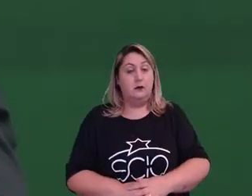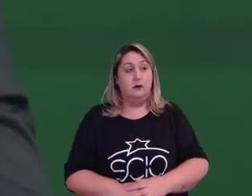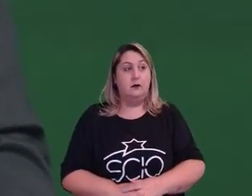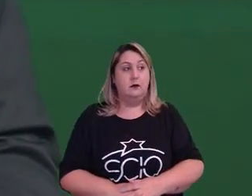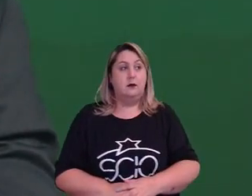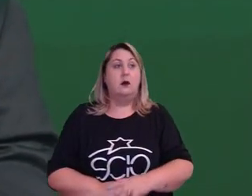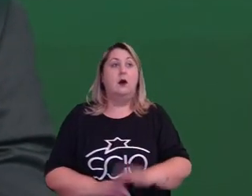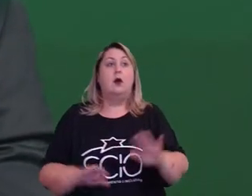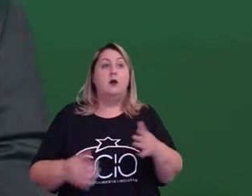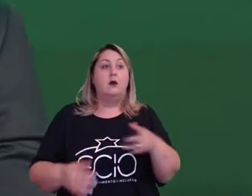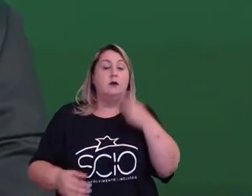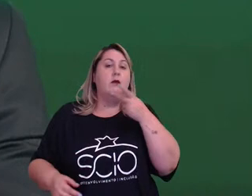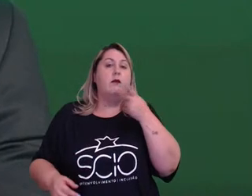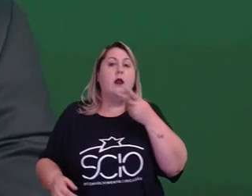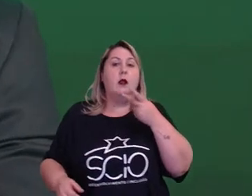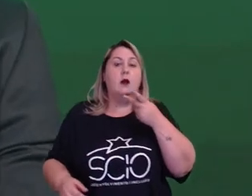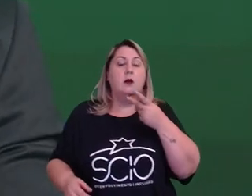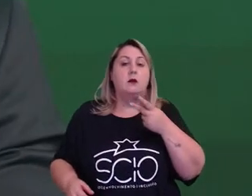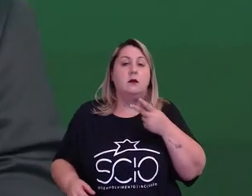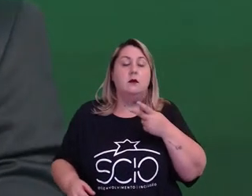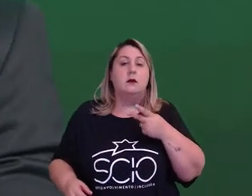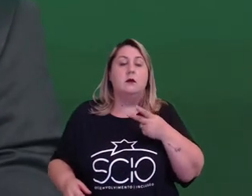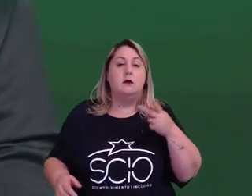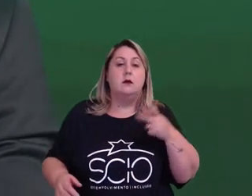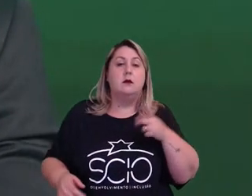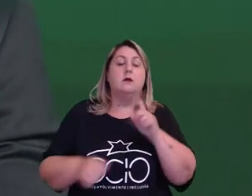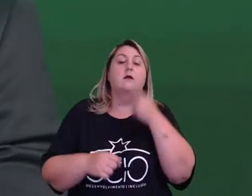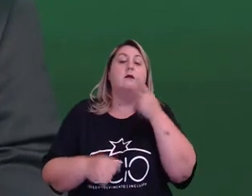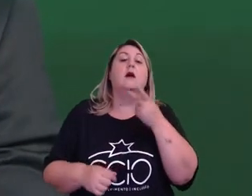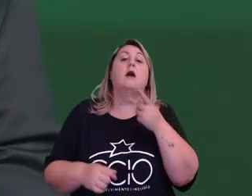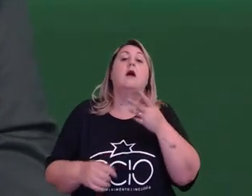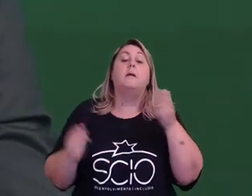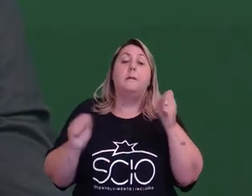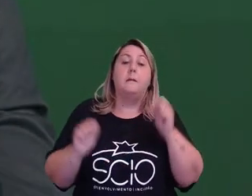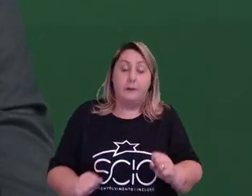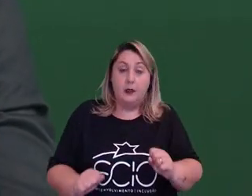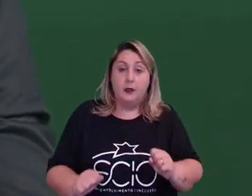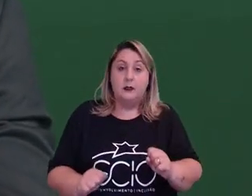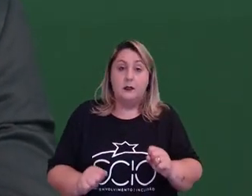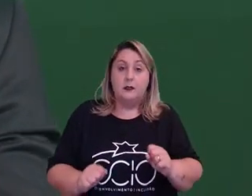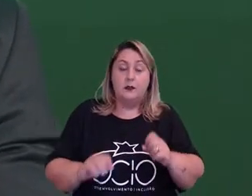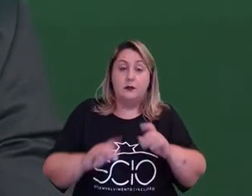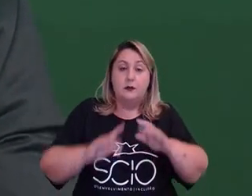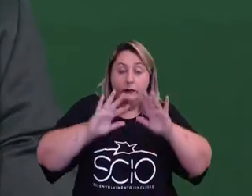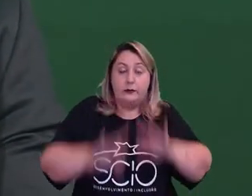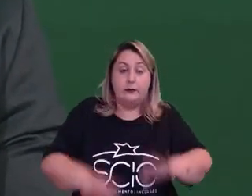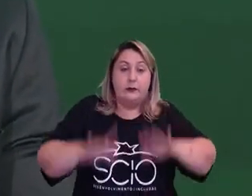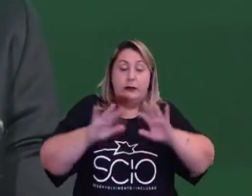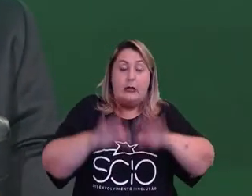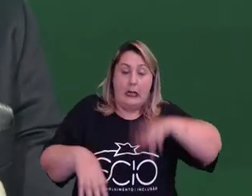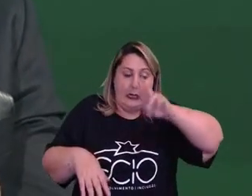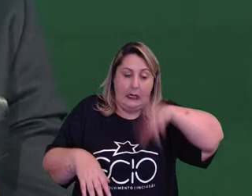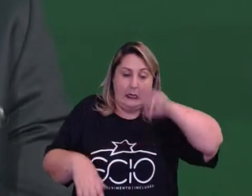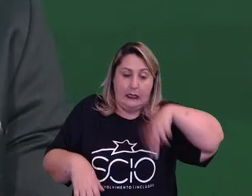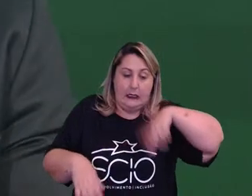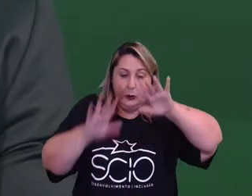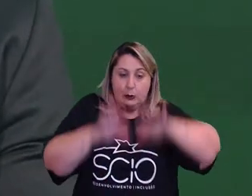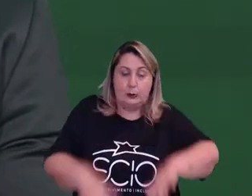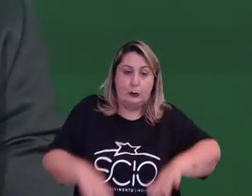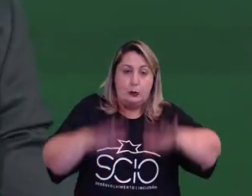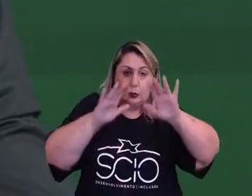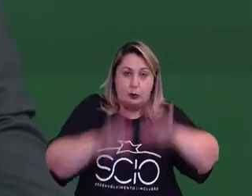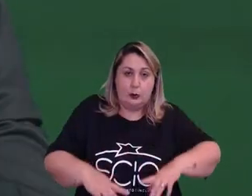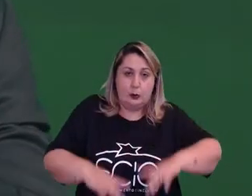resgatar. Então, quando eu estiver aqui, ó, paradinho, nessa câmera fechada, eu vou falar para vocês assim, agora eu vou ler o chat e atender